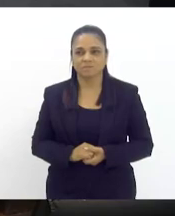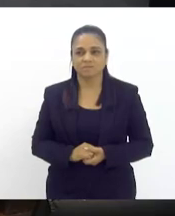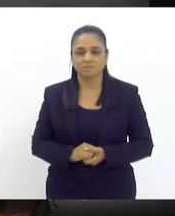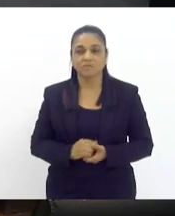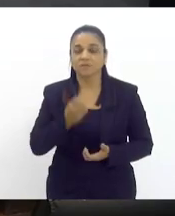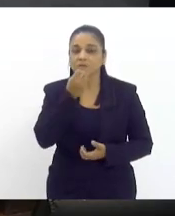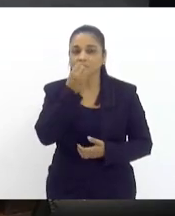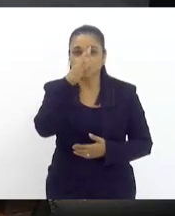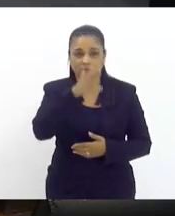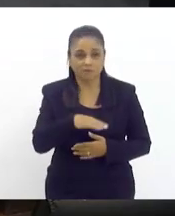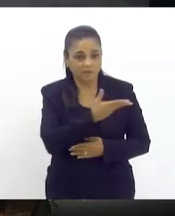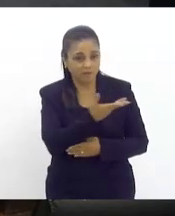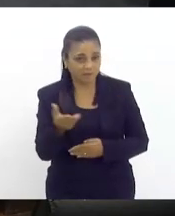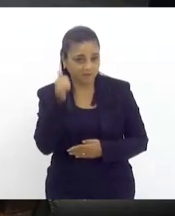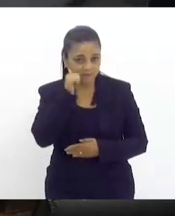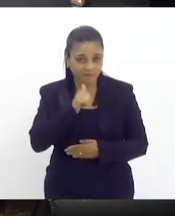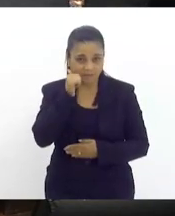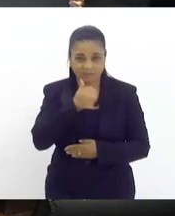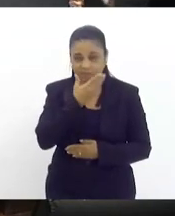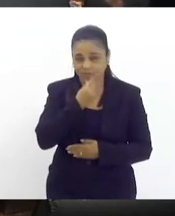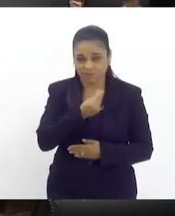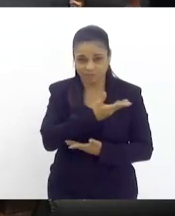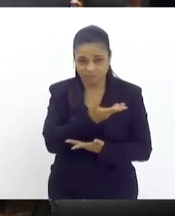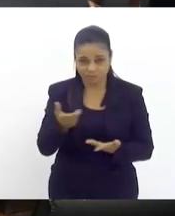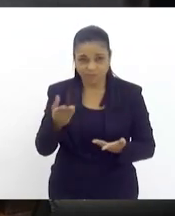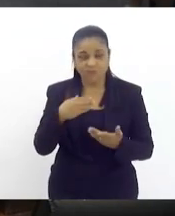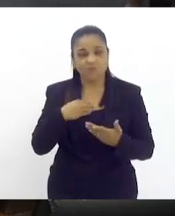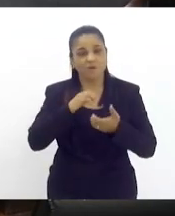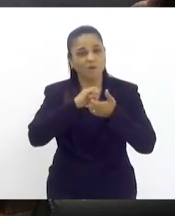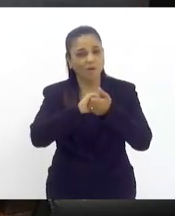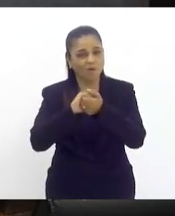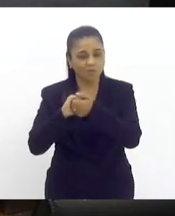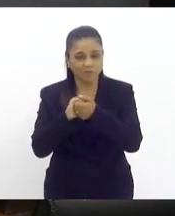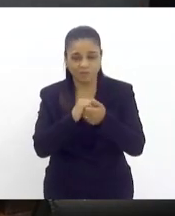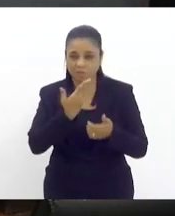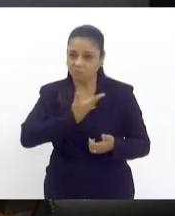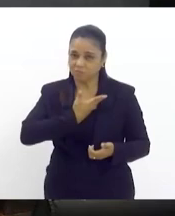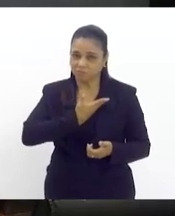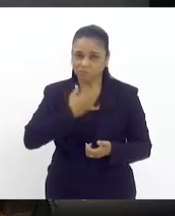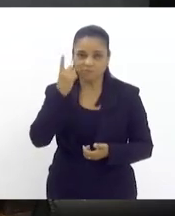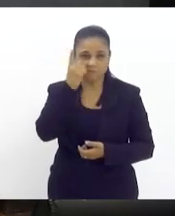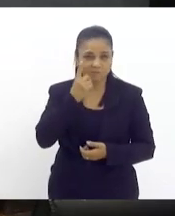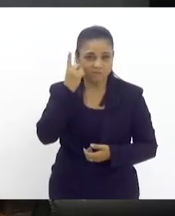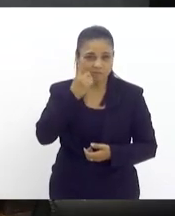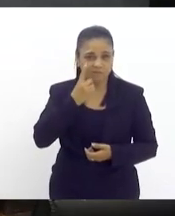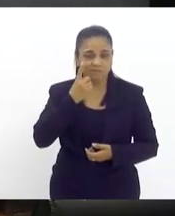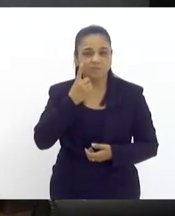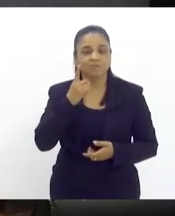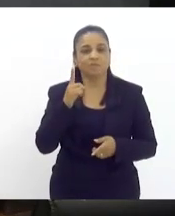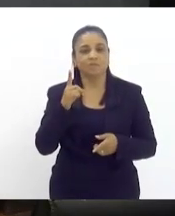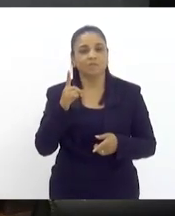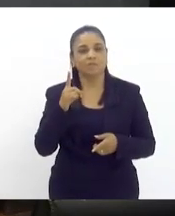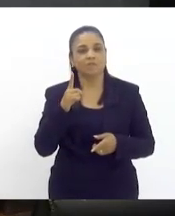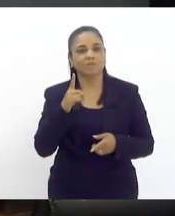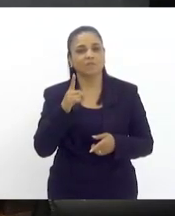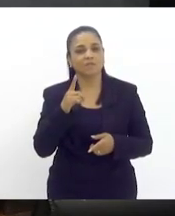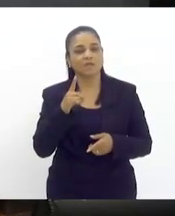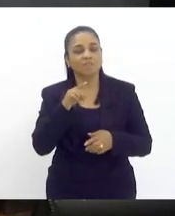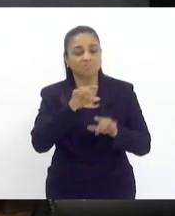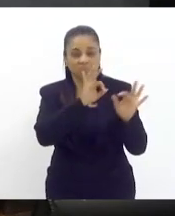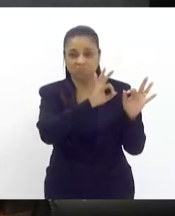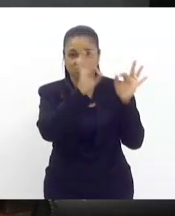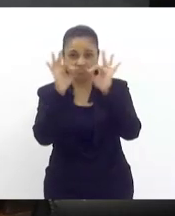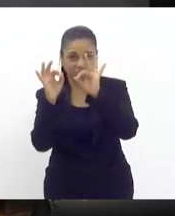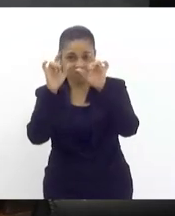Boa tarde a todos e todos queria cumprimentar os nobres colegas de Deputados cumprimentar também aquelas aqueles que nos